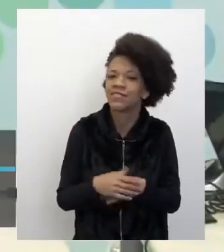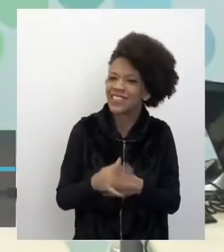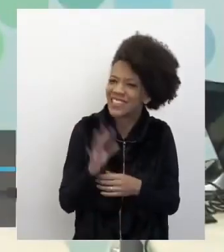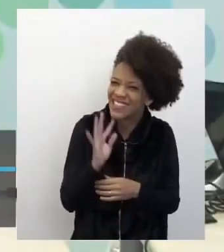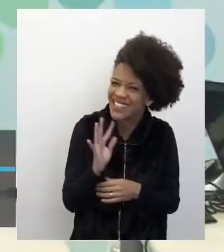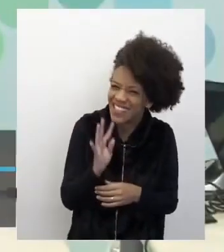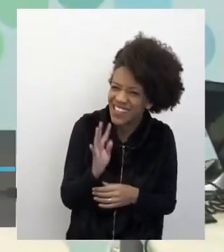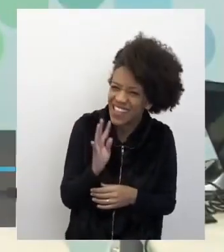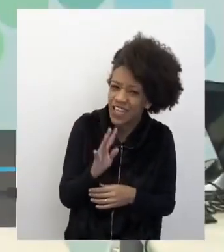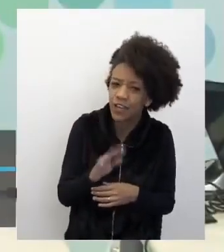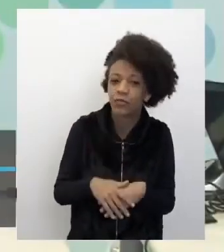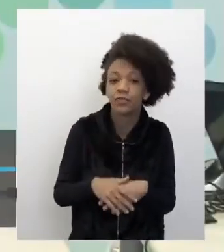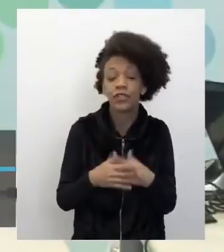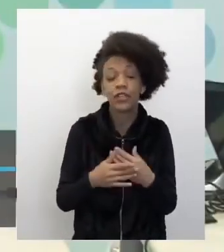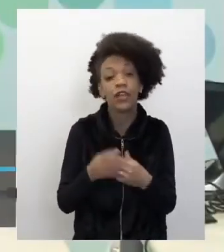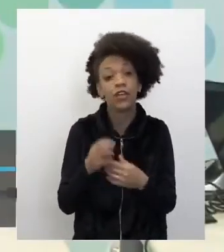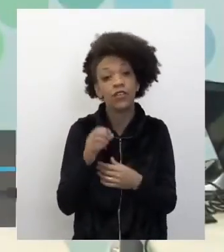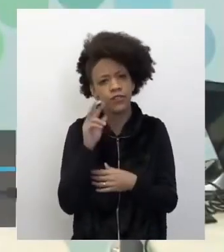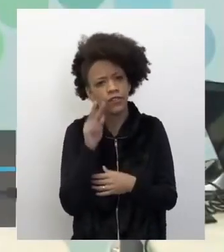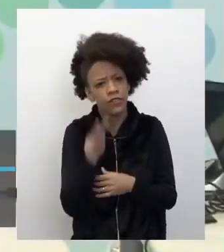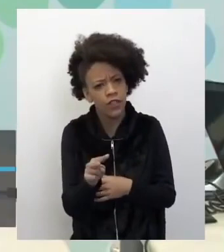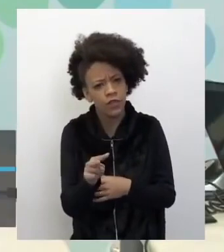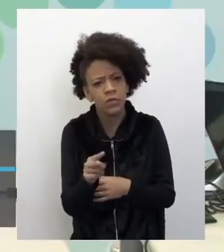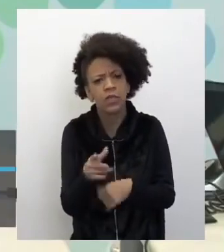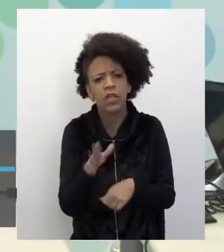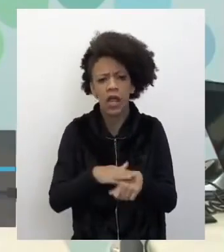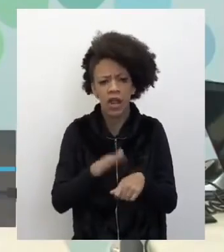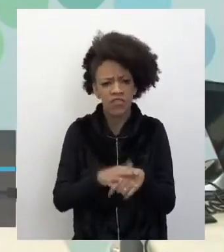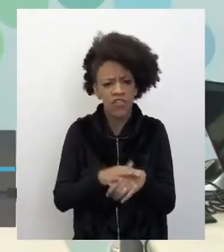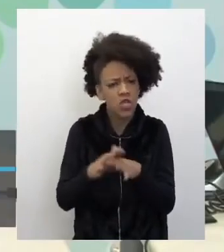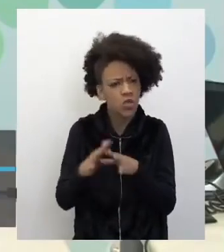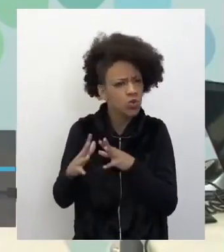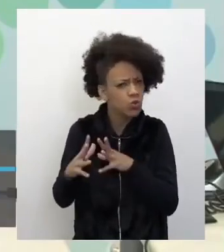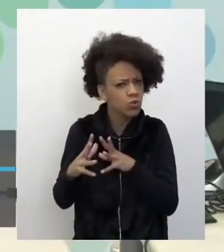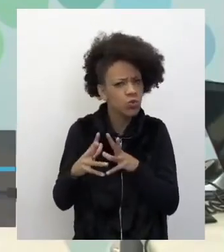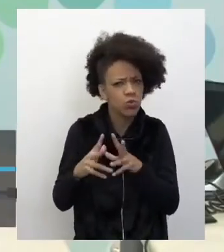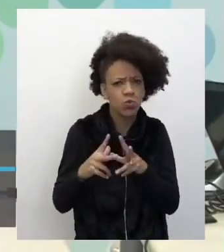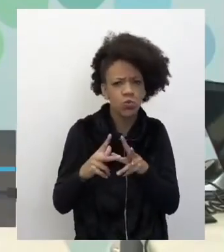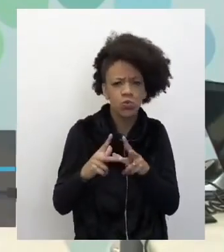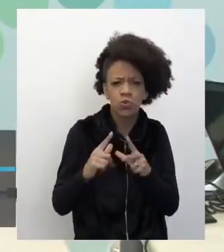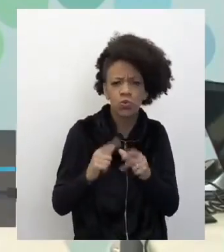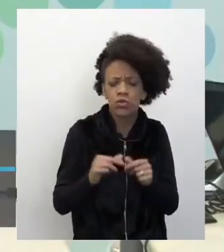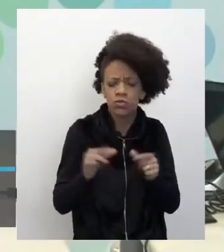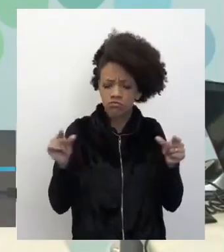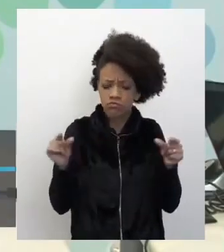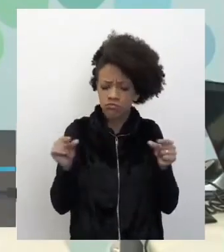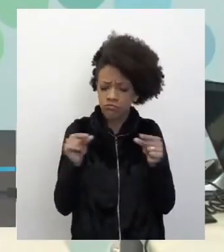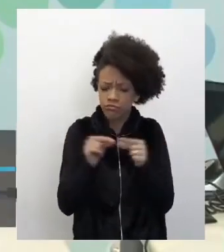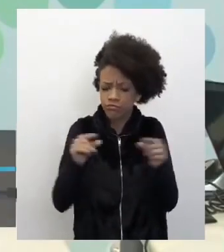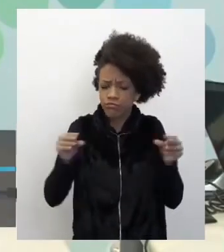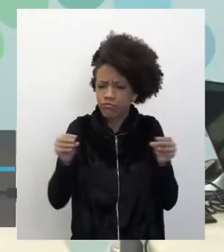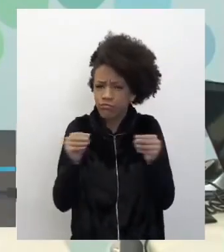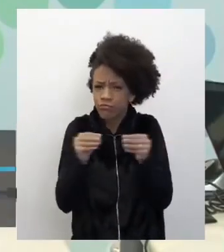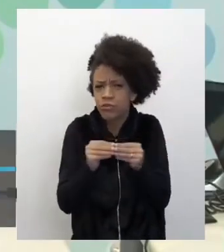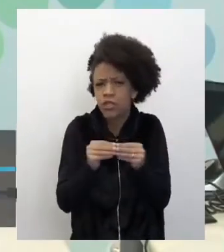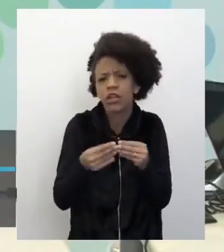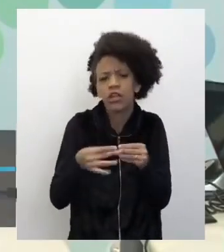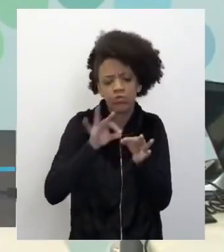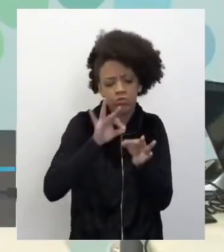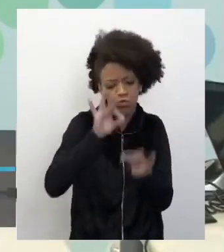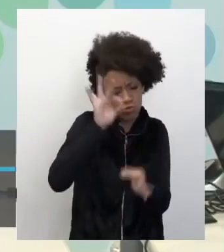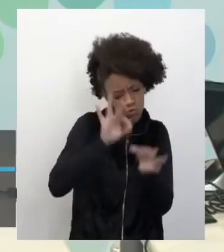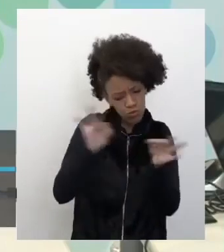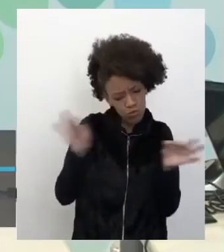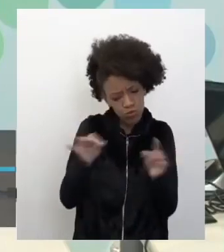Muito bem. E vocês observaram aí no vídeo que ela fez toda a redução, utilizou a escala, para a construção da